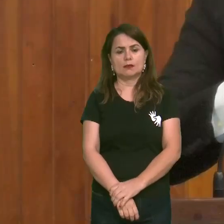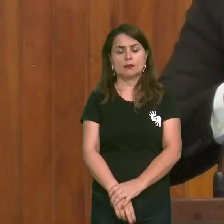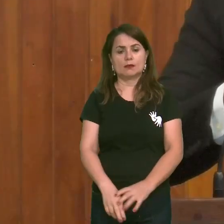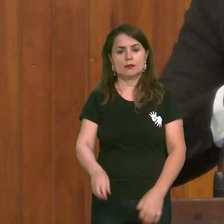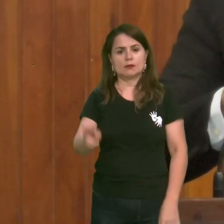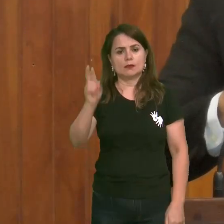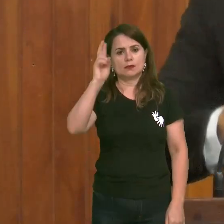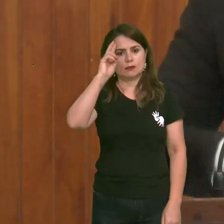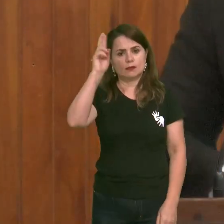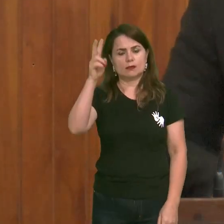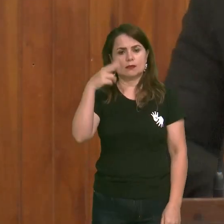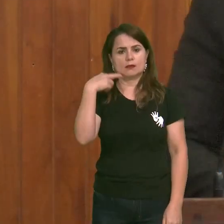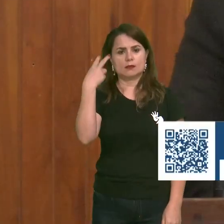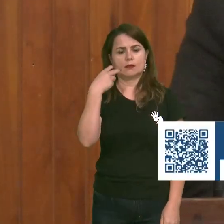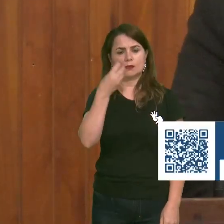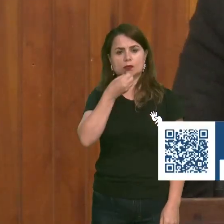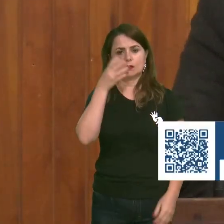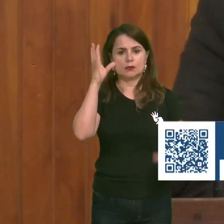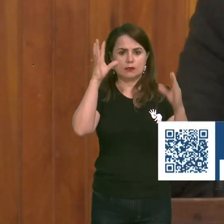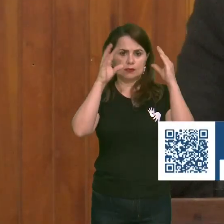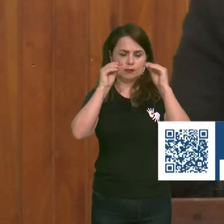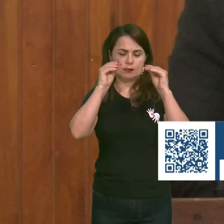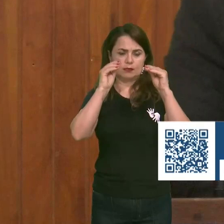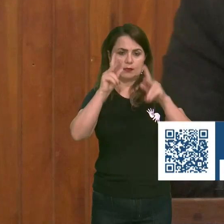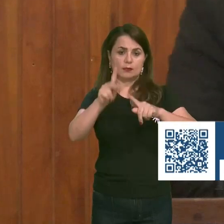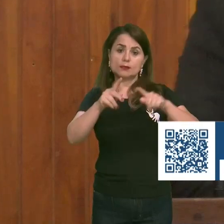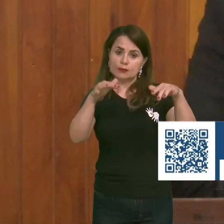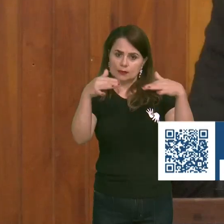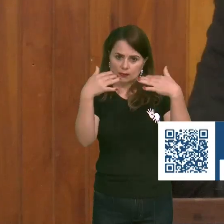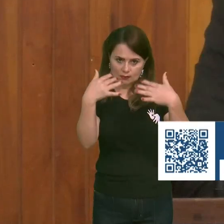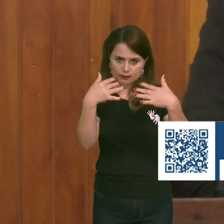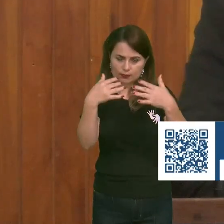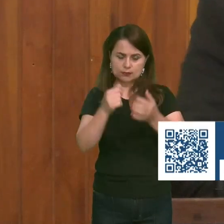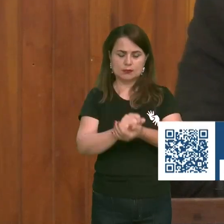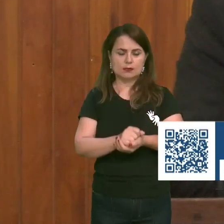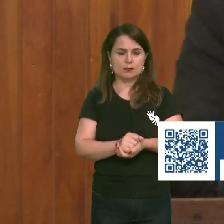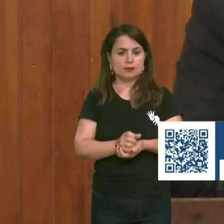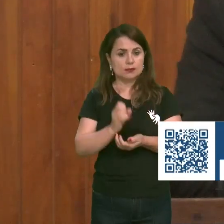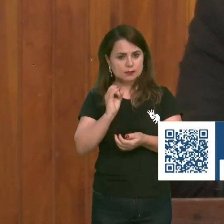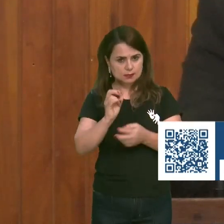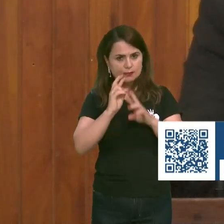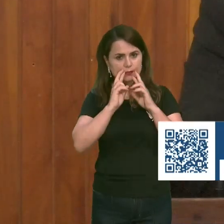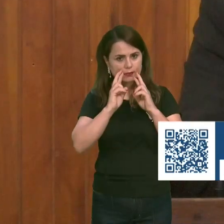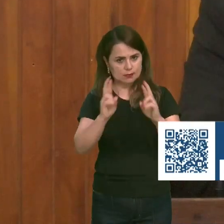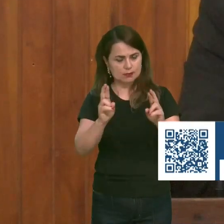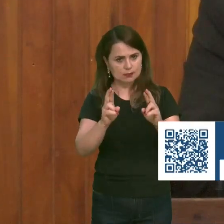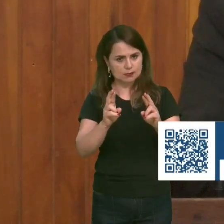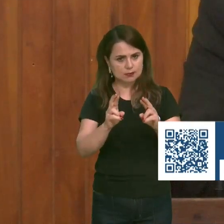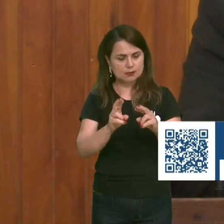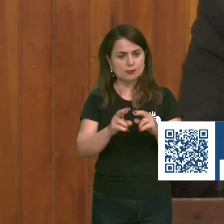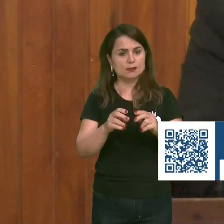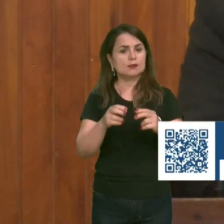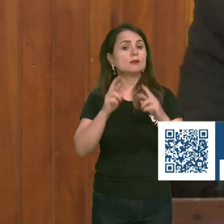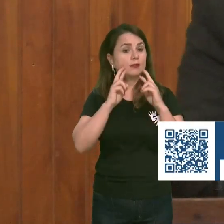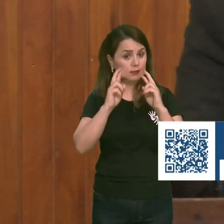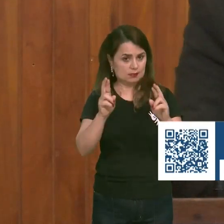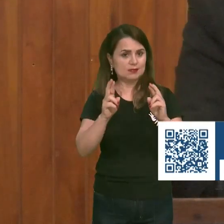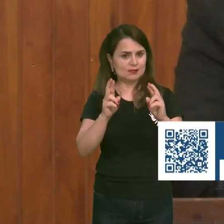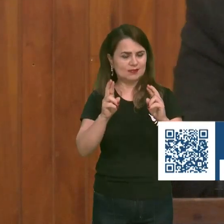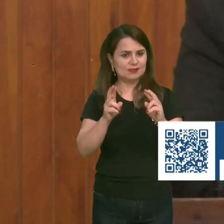sobre vereadores boa noite todos que nos acompanham quando a gente é para fazer crítica fazemos críticas quando é para